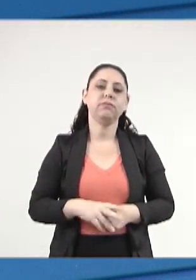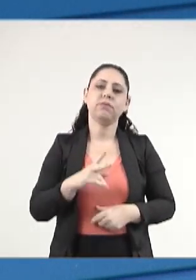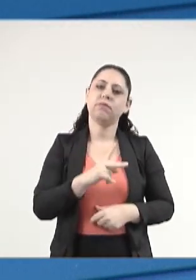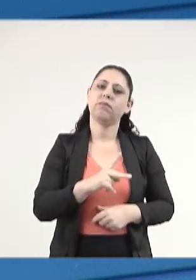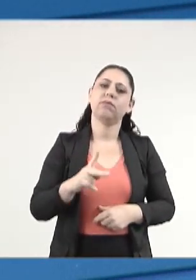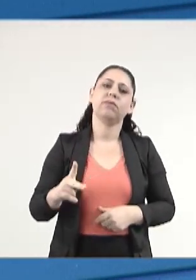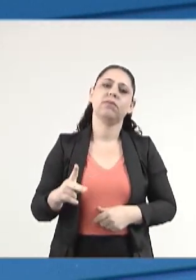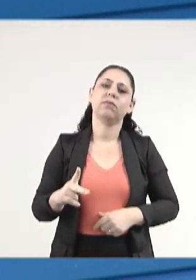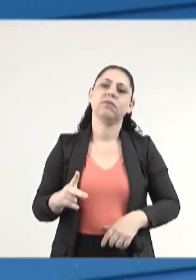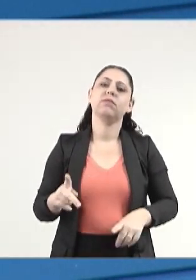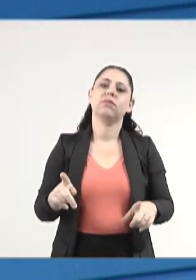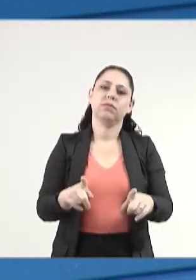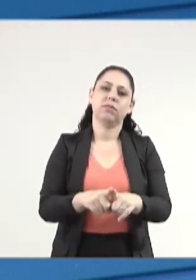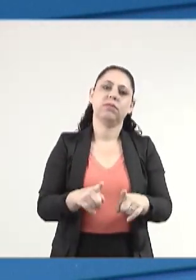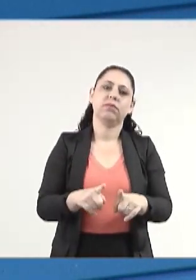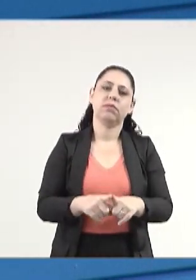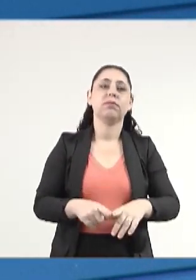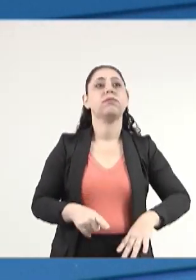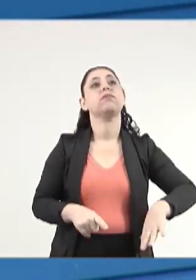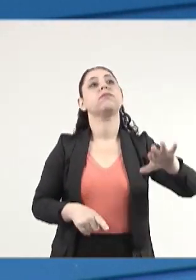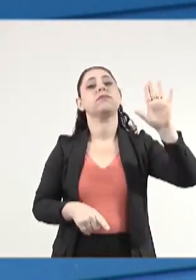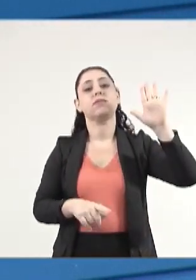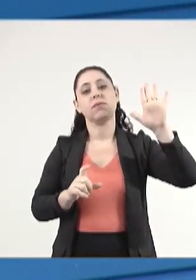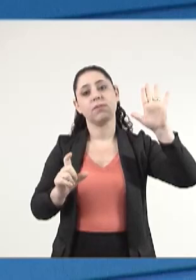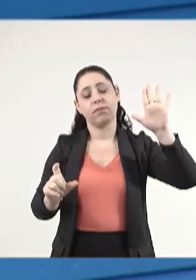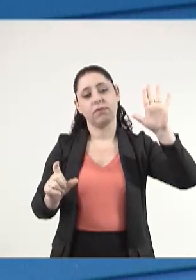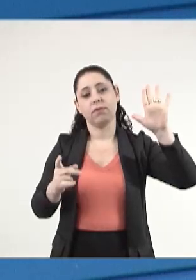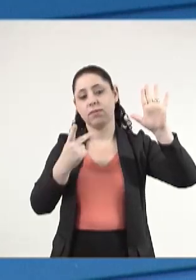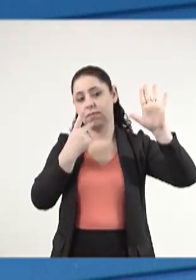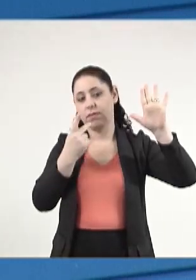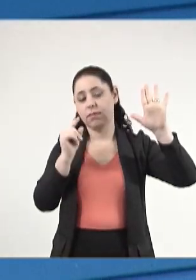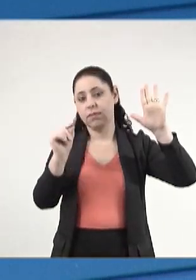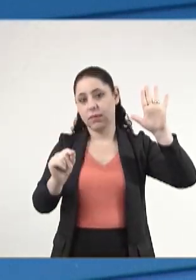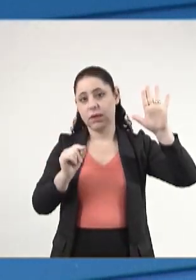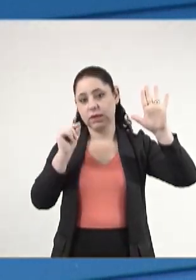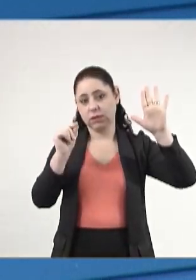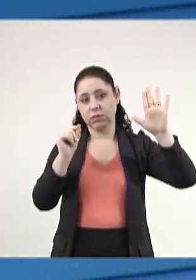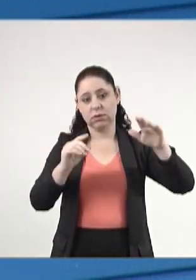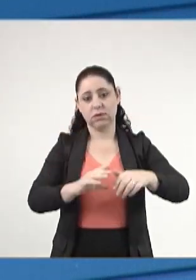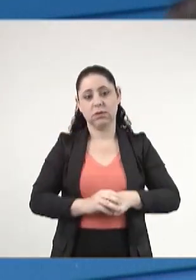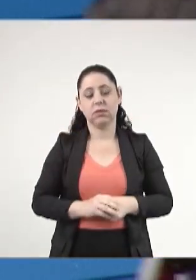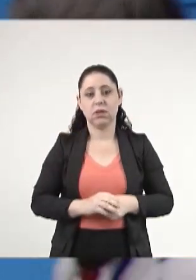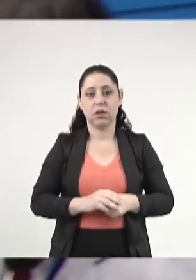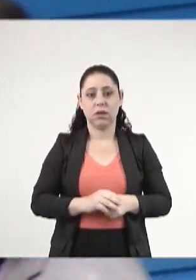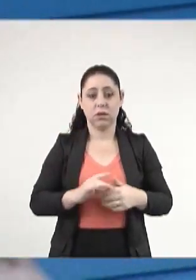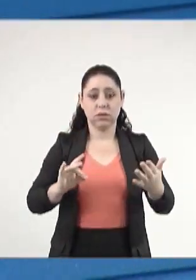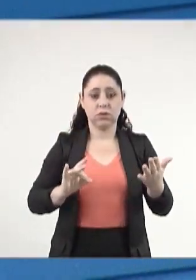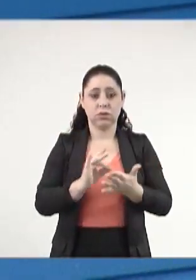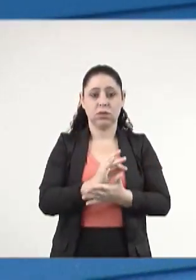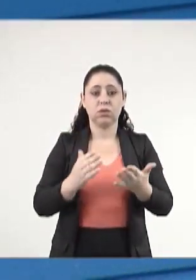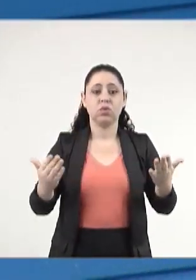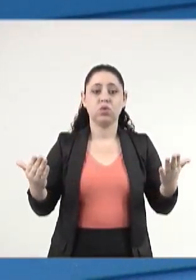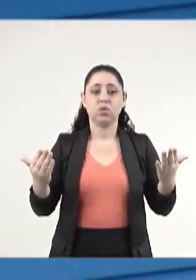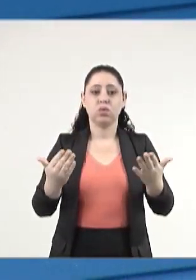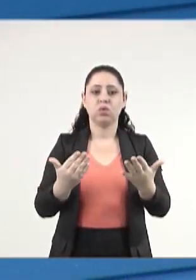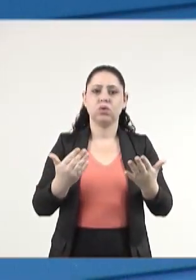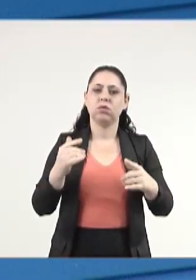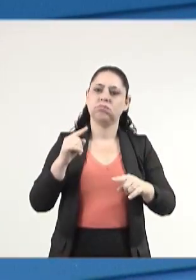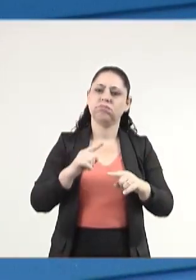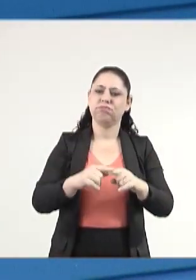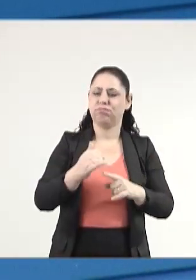Senhor presidente, também quero pedir pela ordem para registrar aqui um